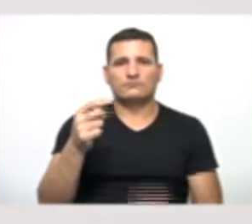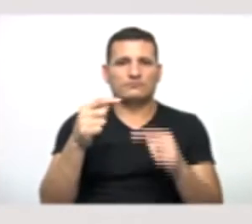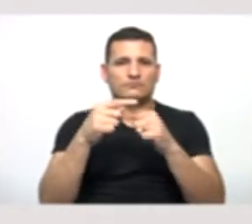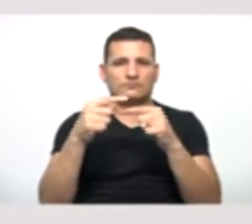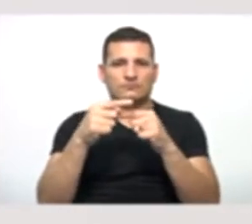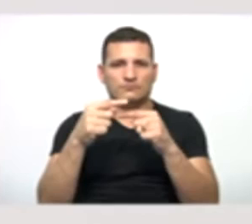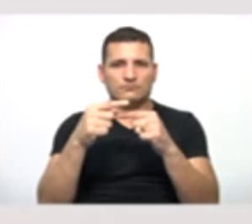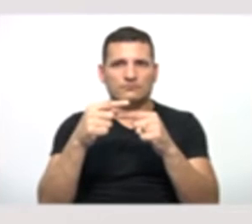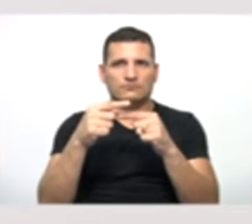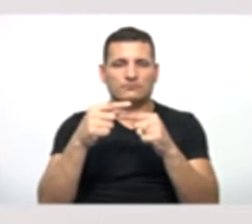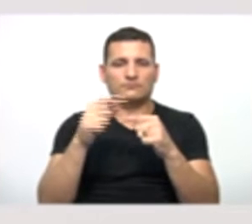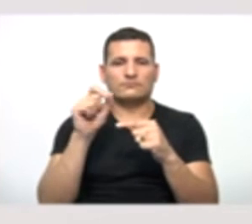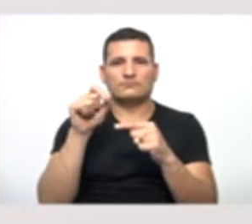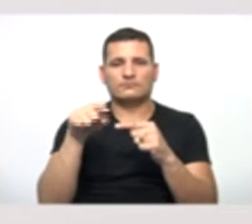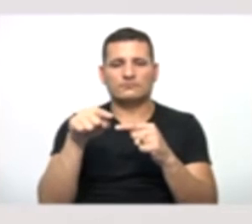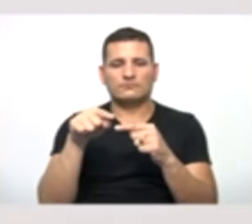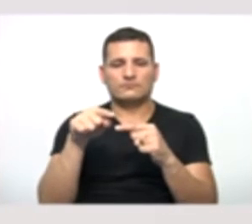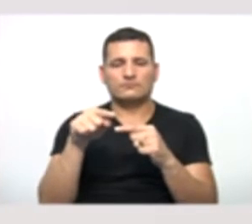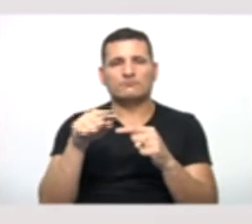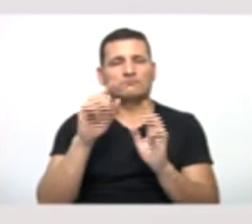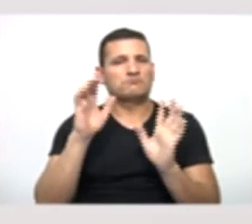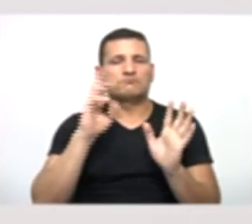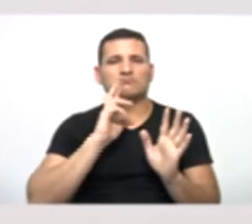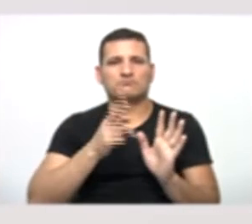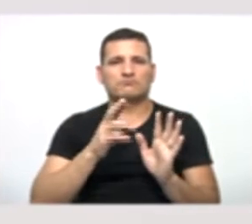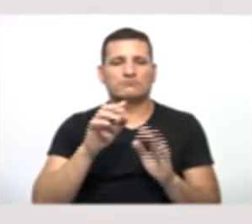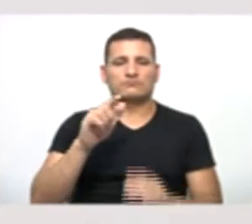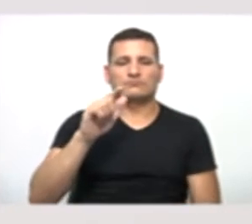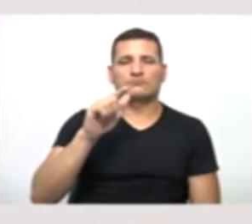igual. Pronto. Chego no resultado que é R$